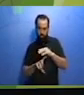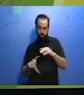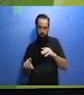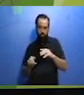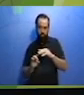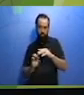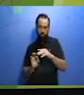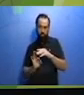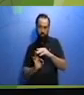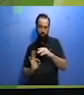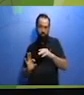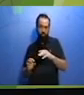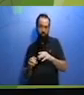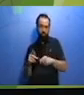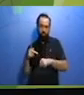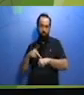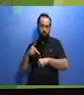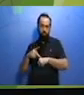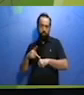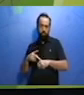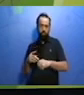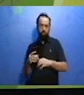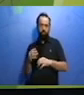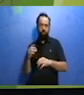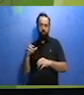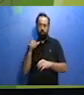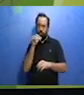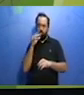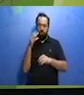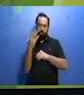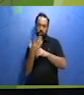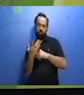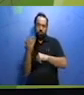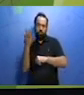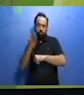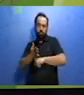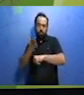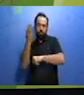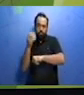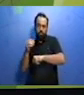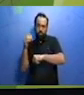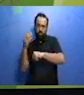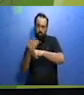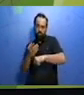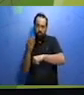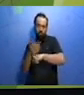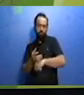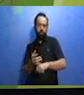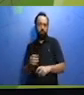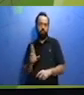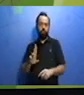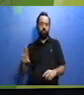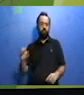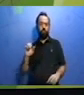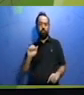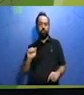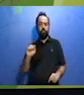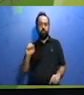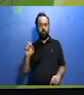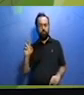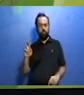vazios de rochas impermeáveis chamadas arenito. Essas rochas são chamadas de